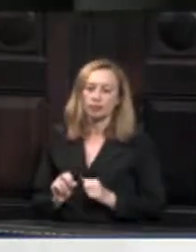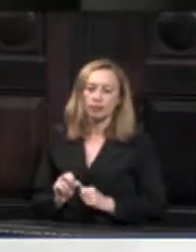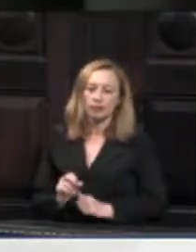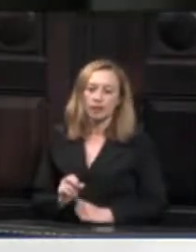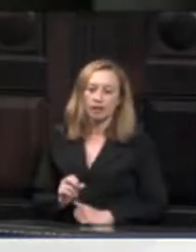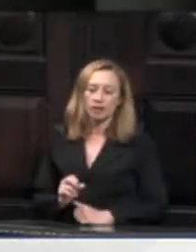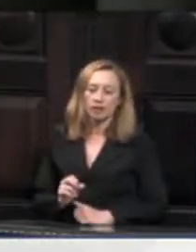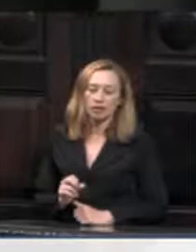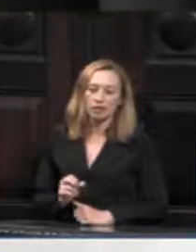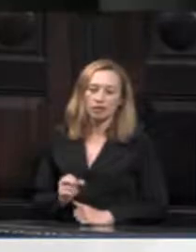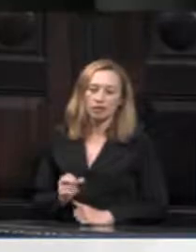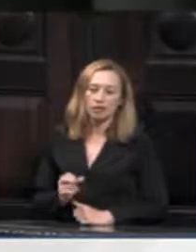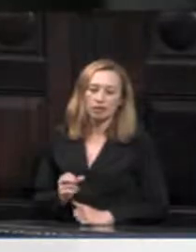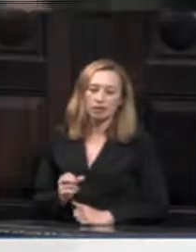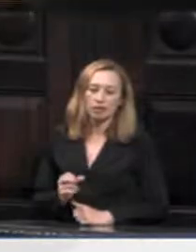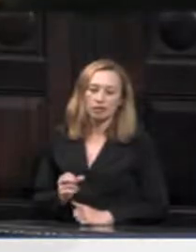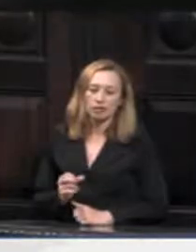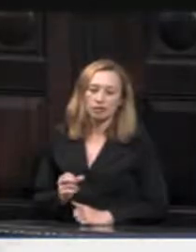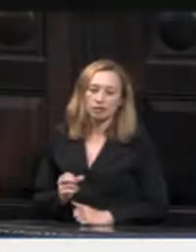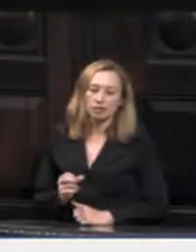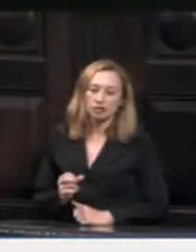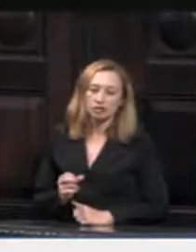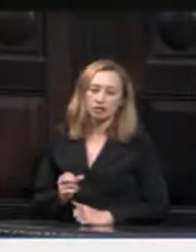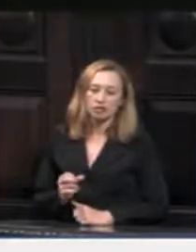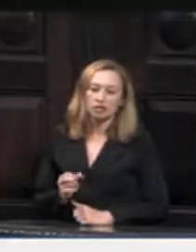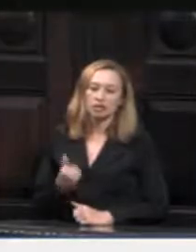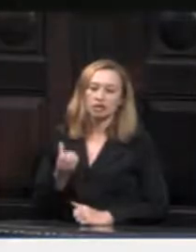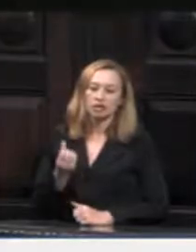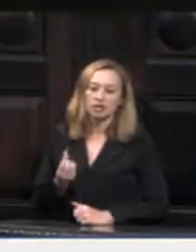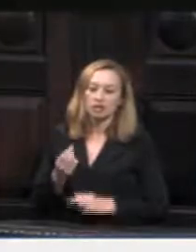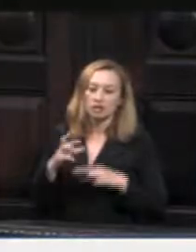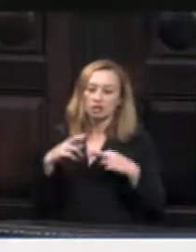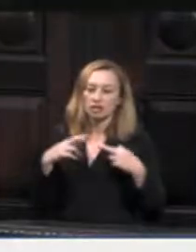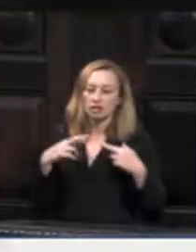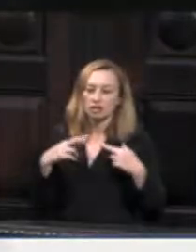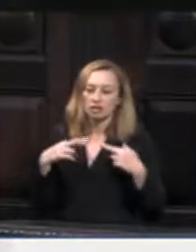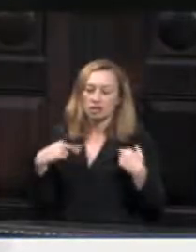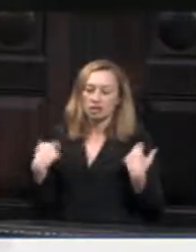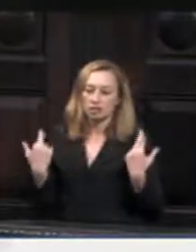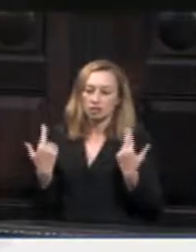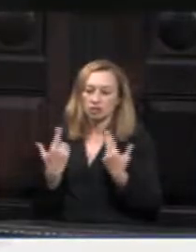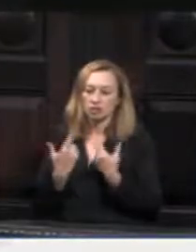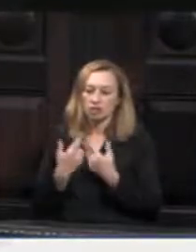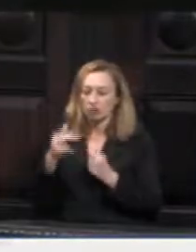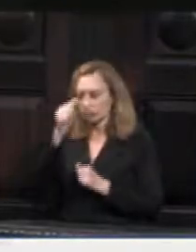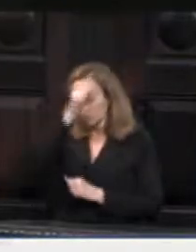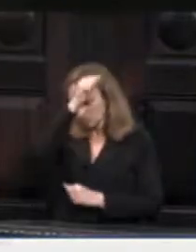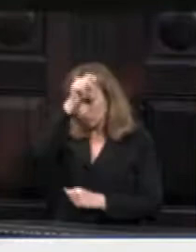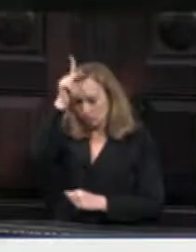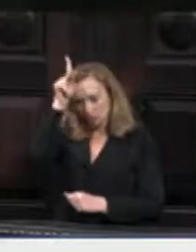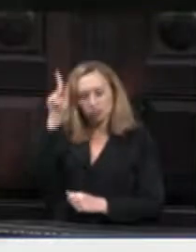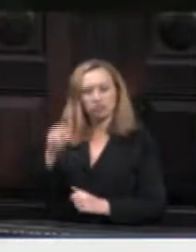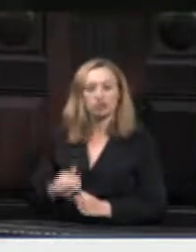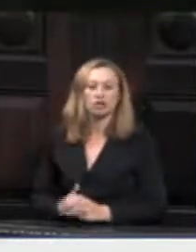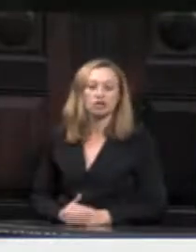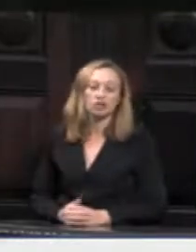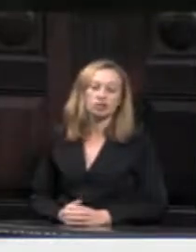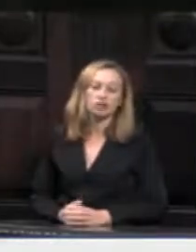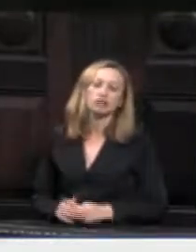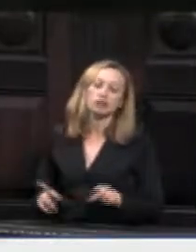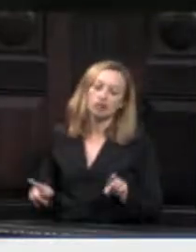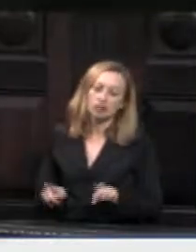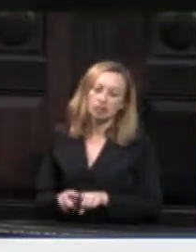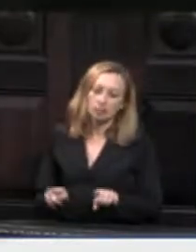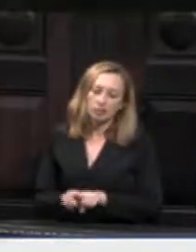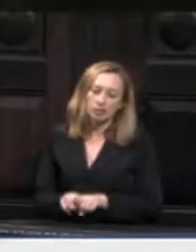meia dúzia de audiências públicas aqui em plenário. E,